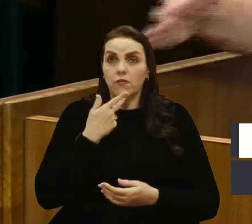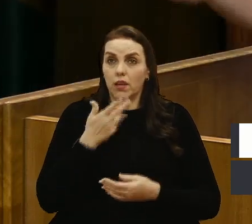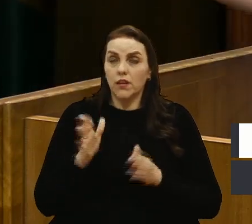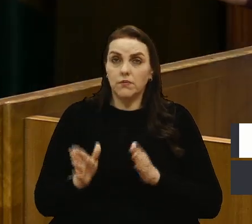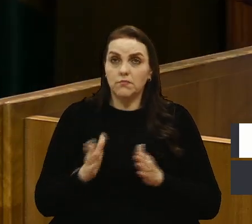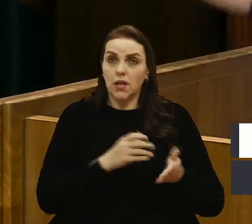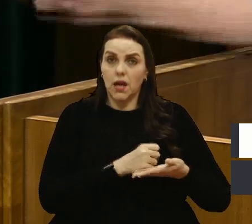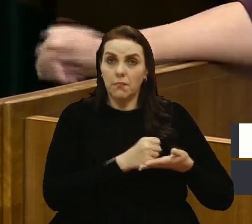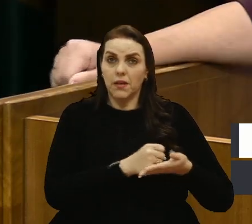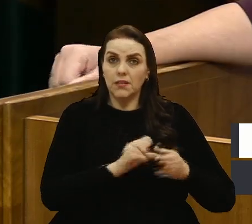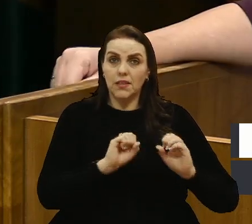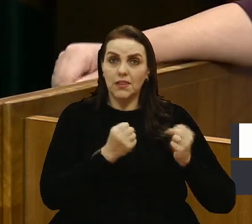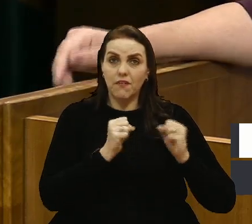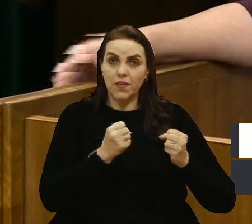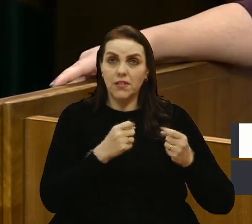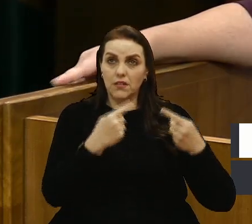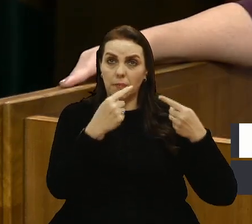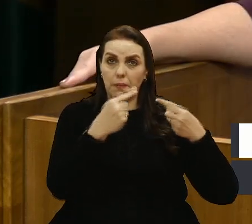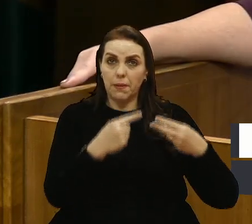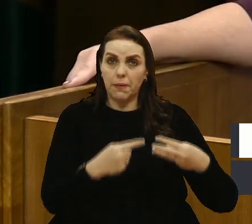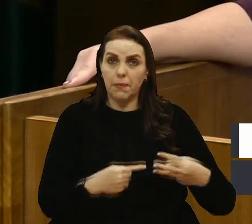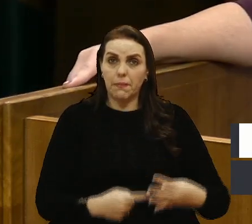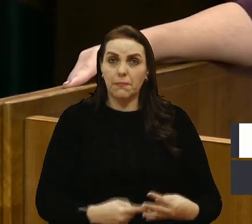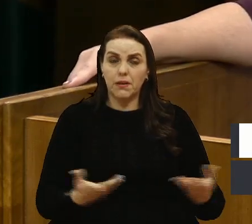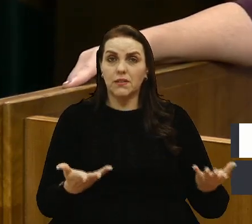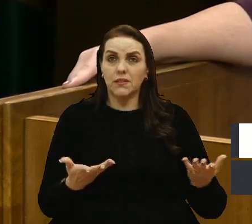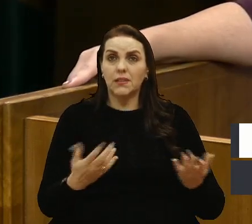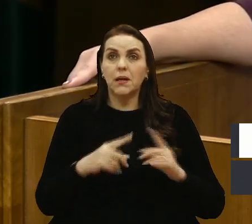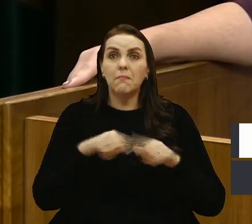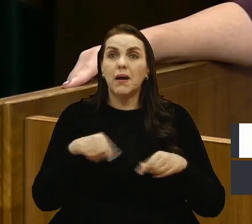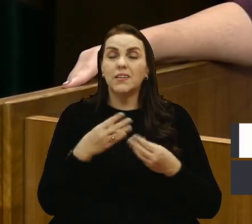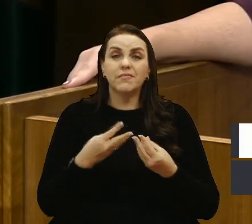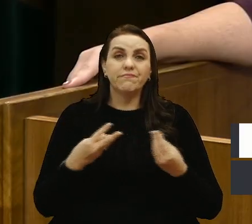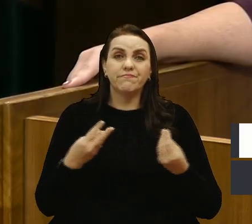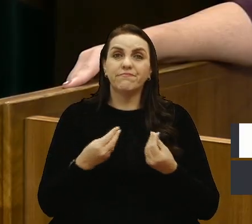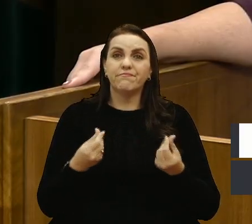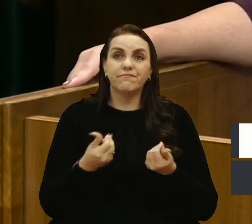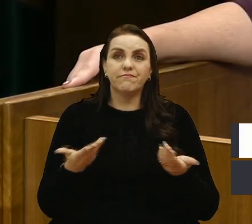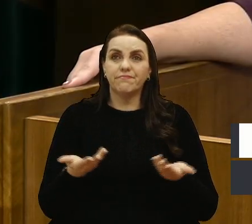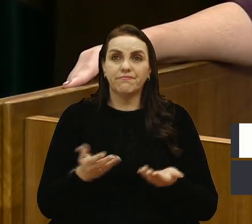faça a defesa dessas coisas tantas positivas, mas elas ficam